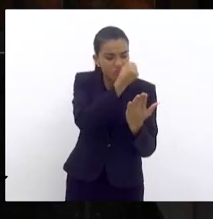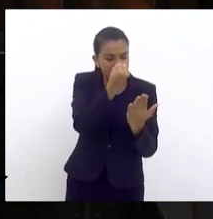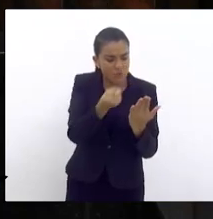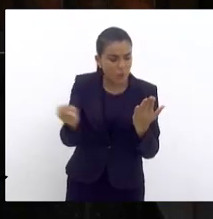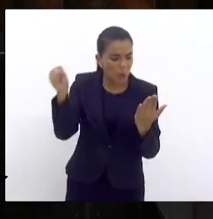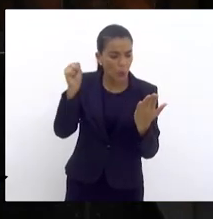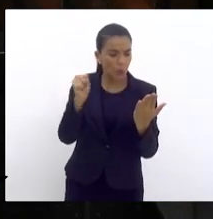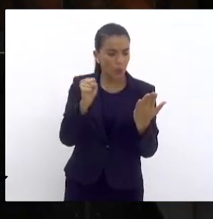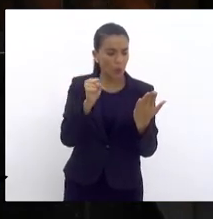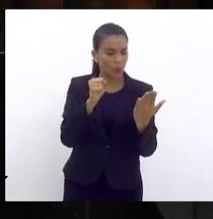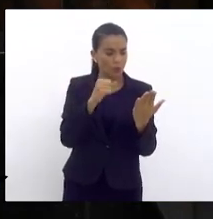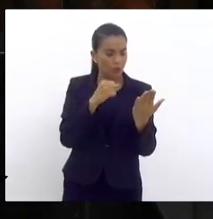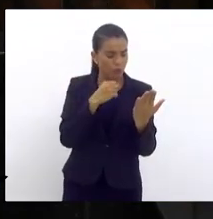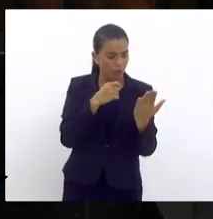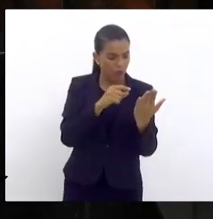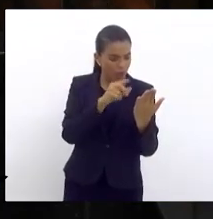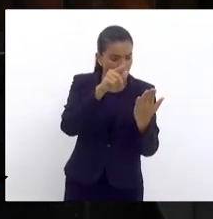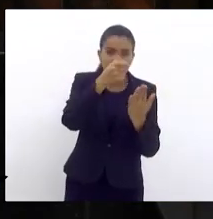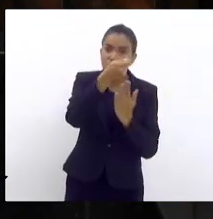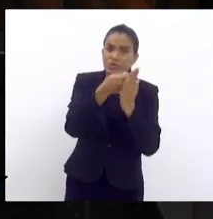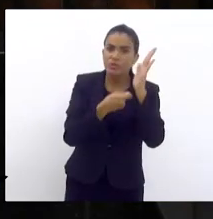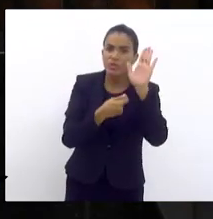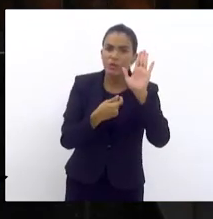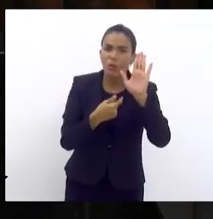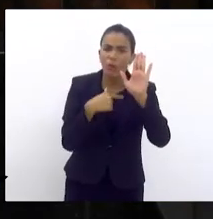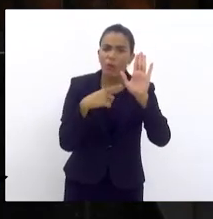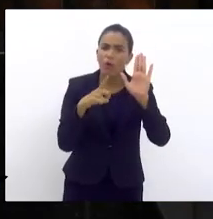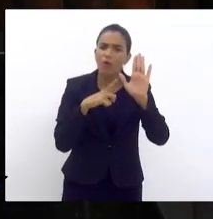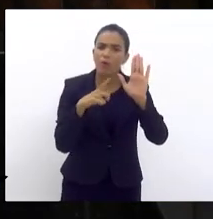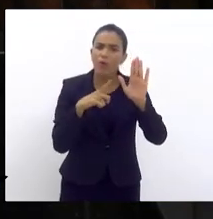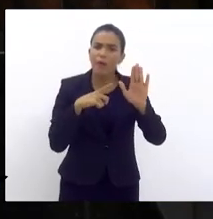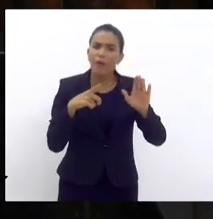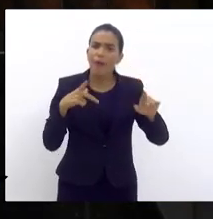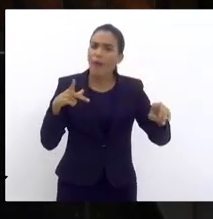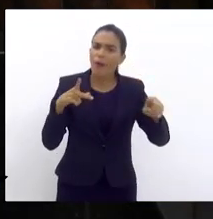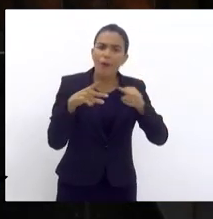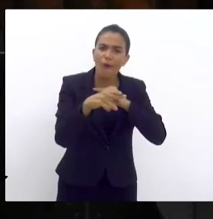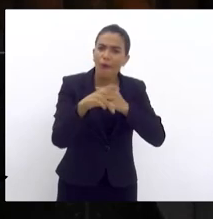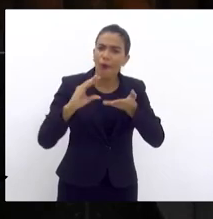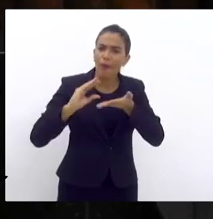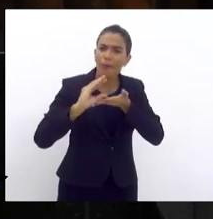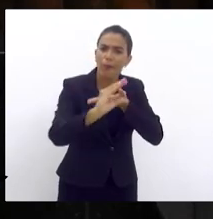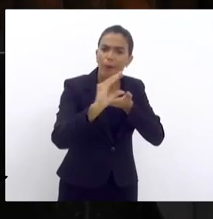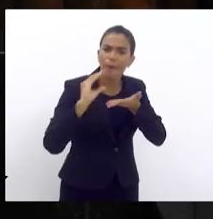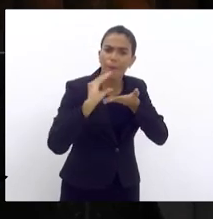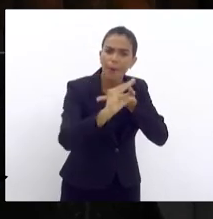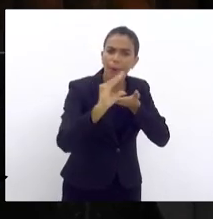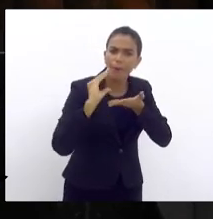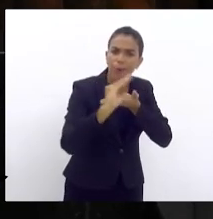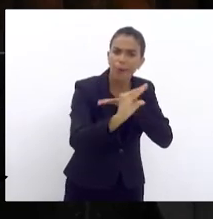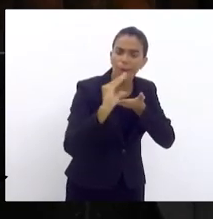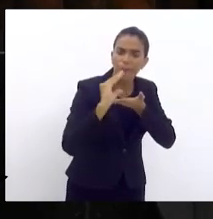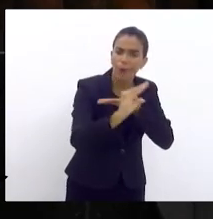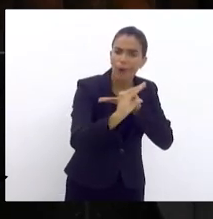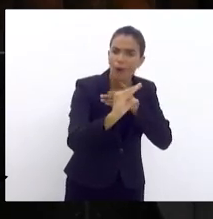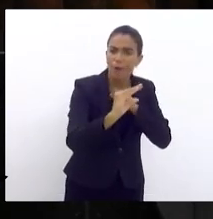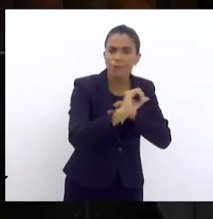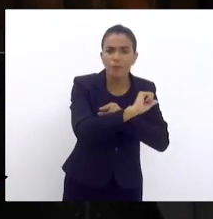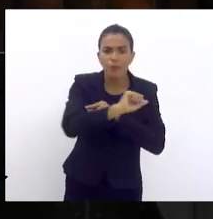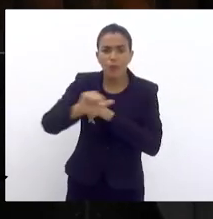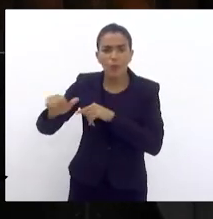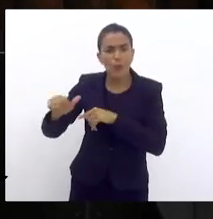de se dizer que tinha que cortar um incentivo fiscal do que haver